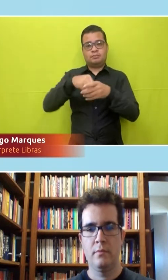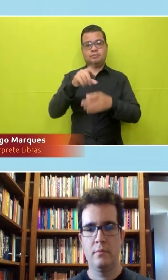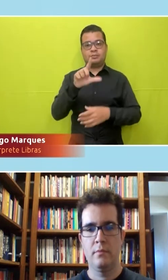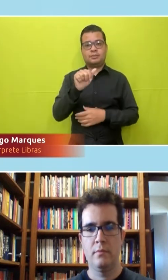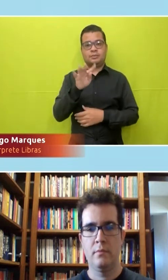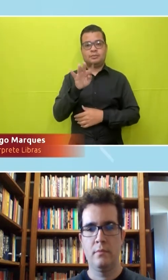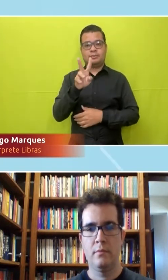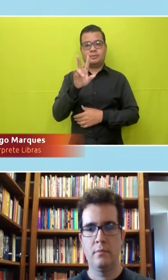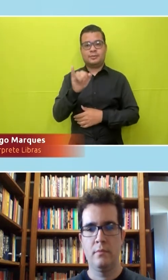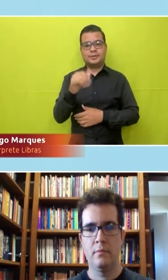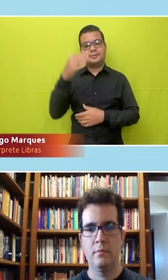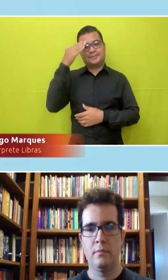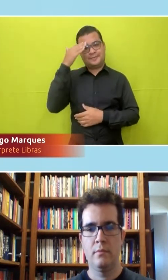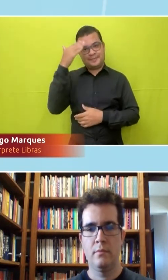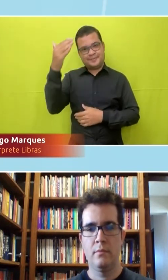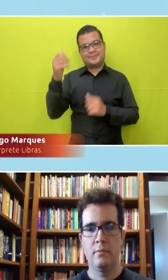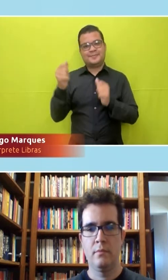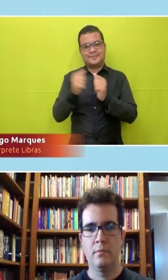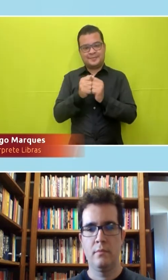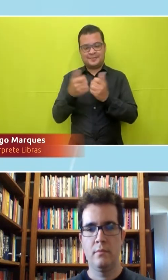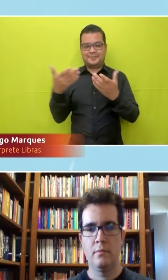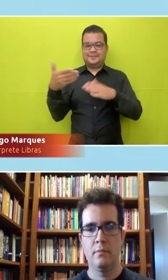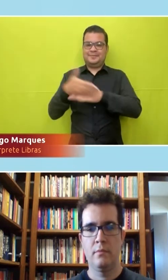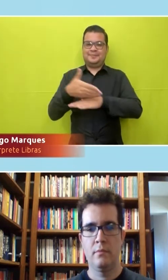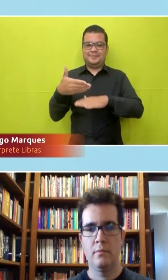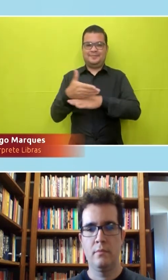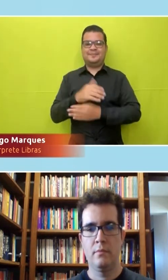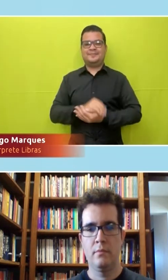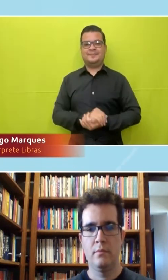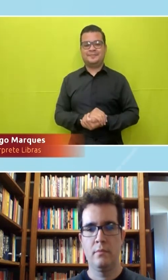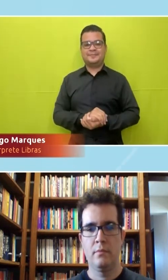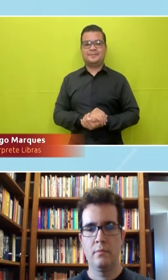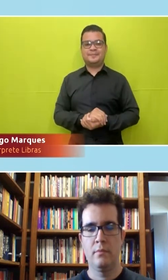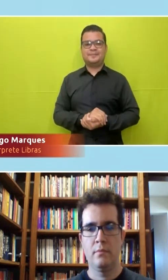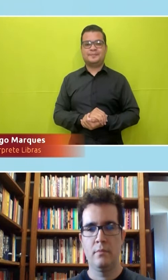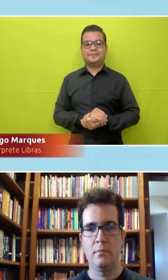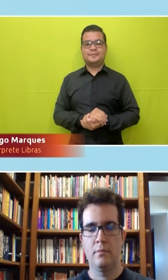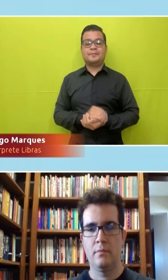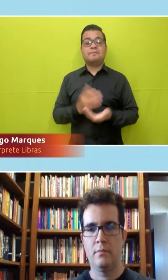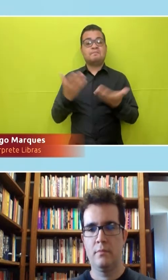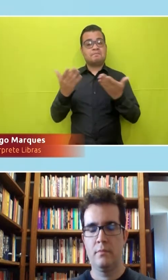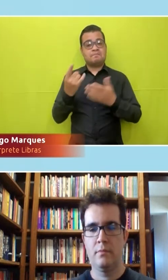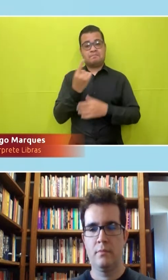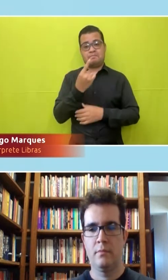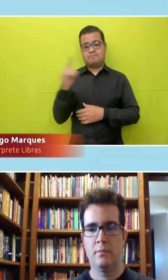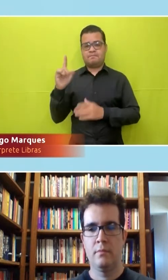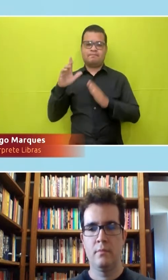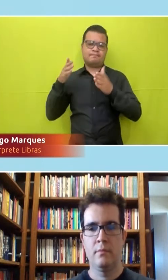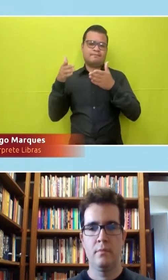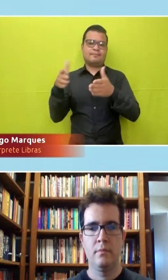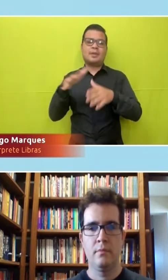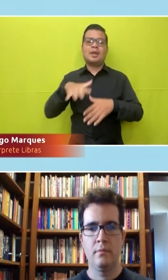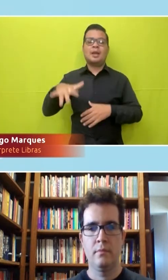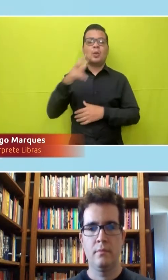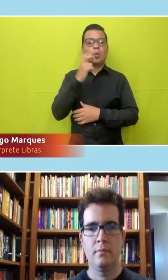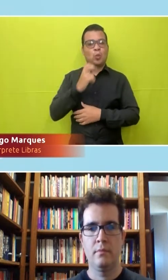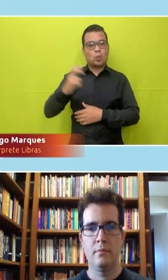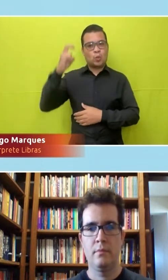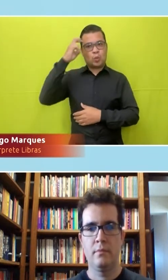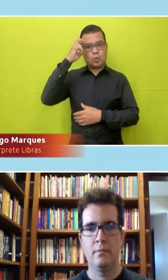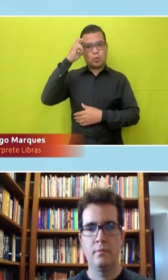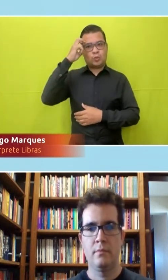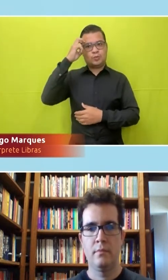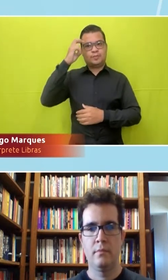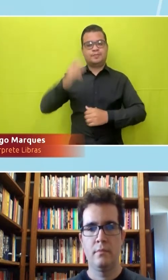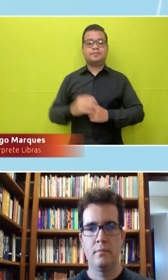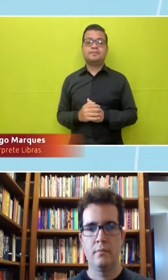Labitave. Obrigada novamente, Diogo, pela sua presença aqui. E agora, esse último bloco é todo dedicado à cultura. Será lançado